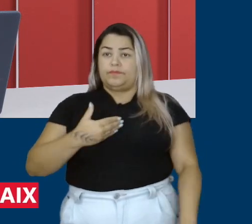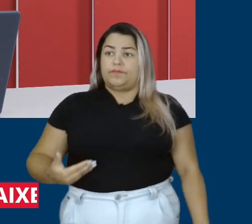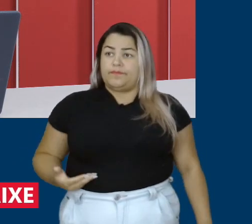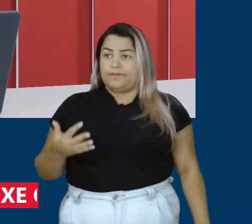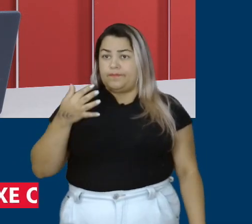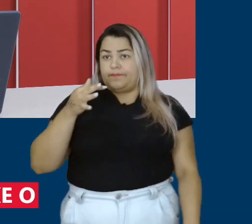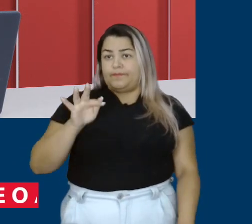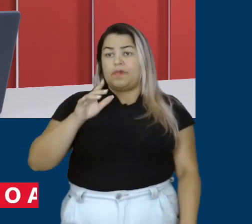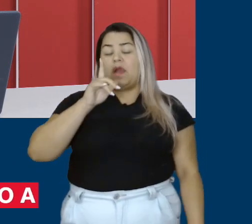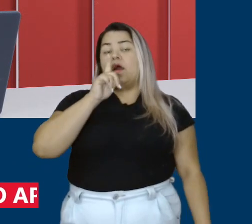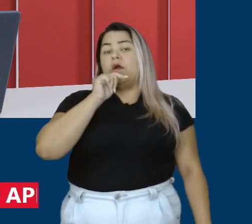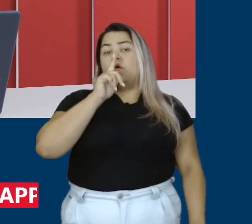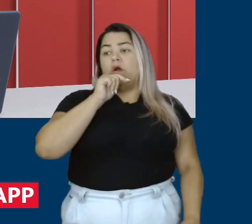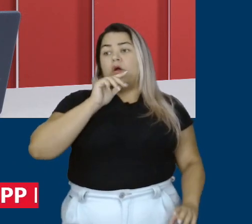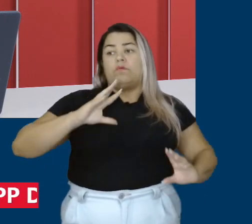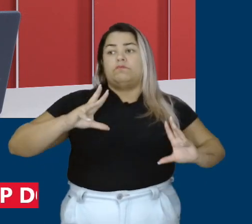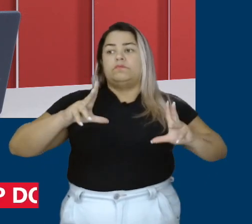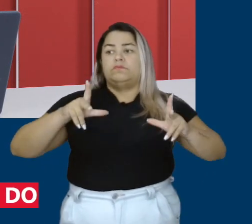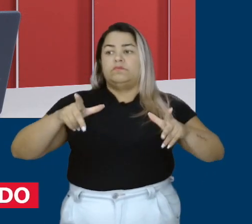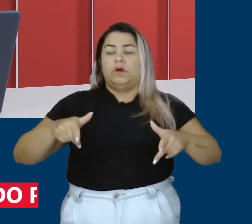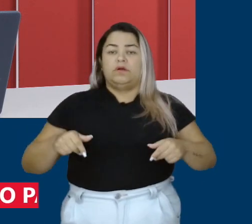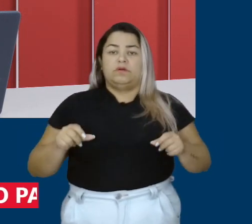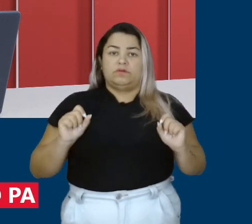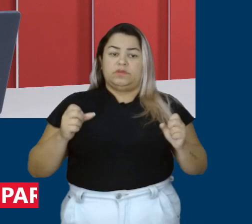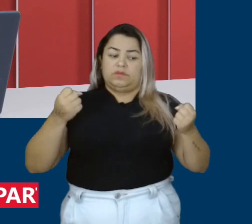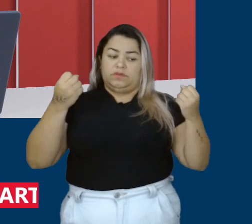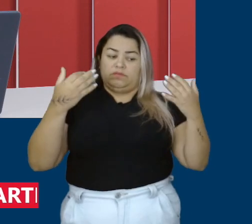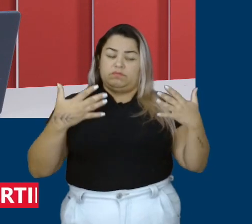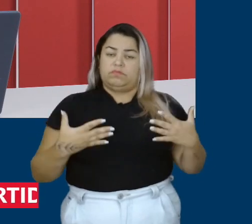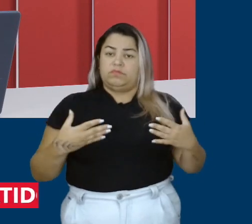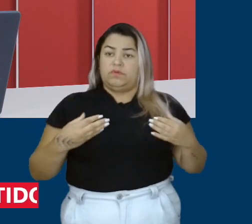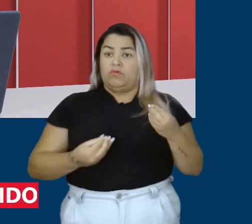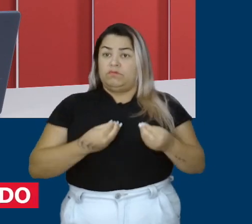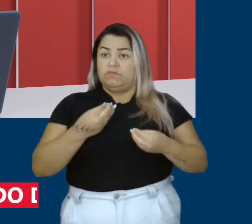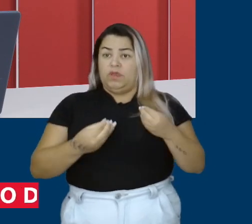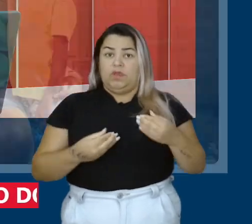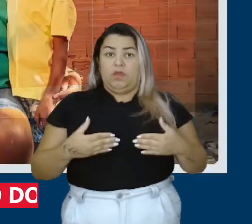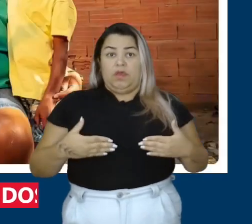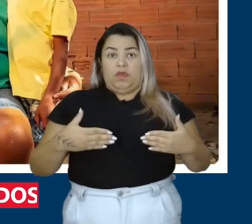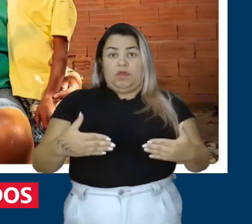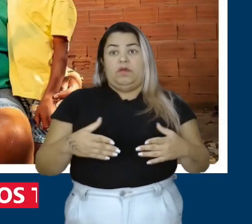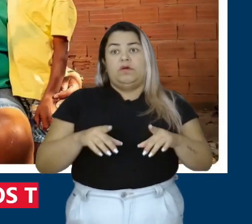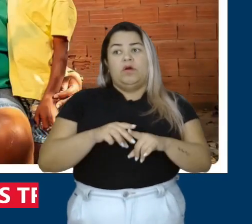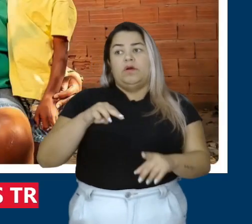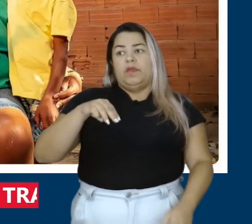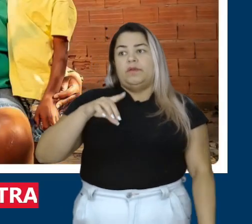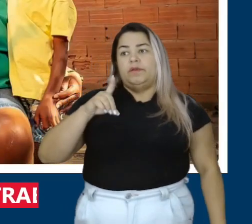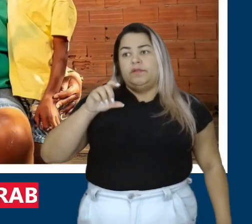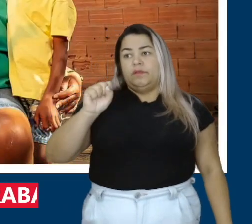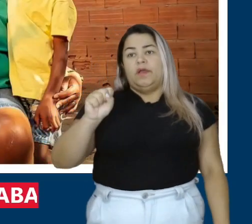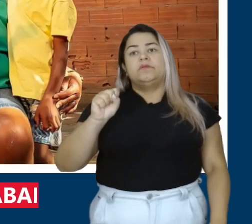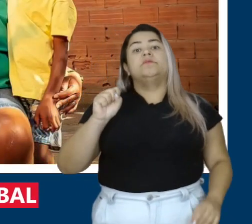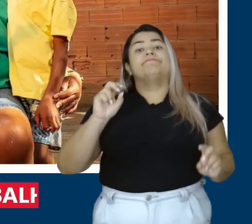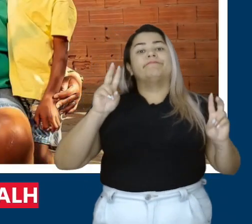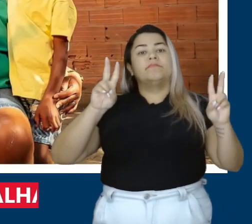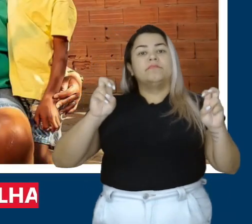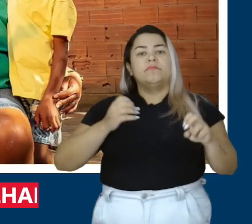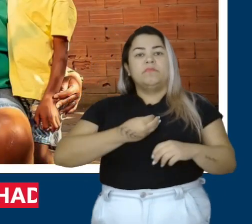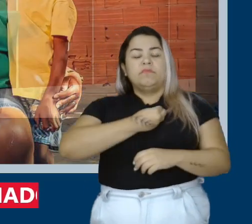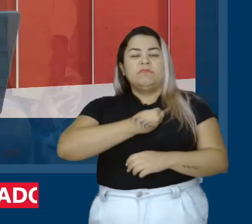eixo Água para Todos. Eu queria que você explicasse para a gente como é que o Ministério, como é que o MDS está participando dessa